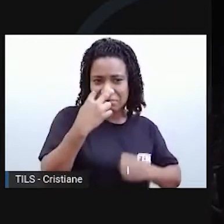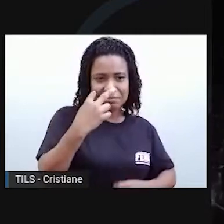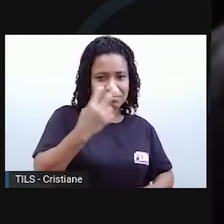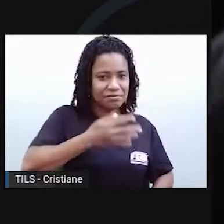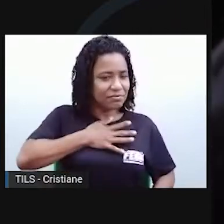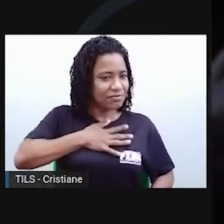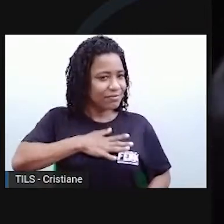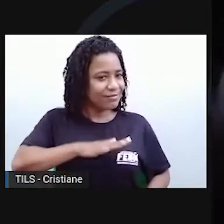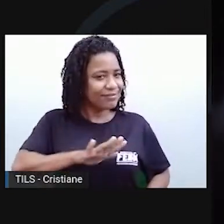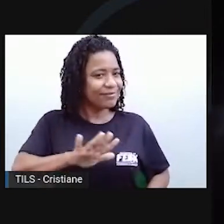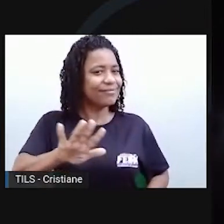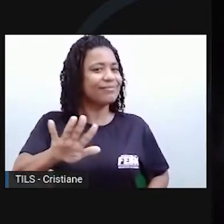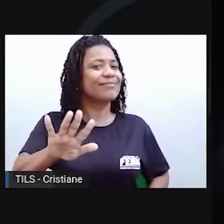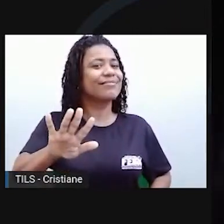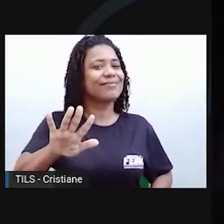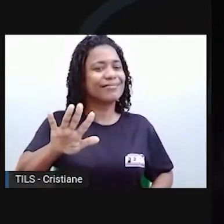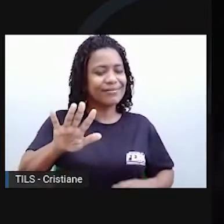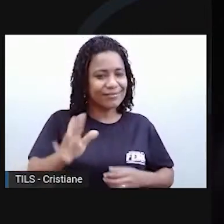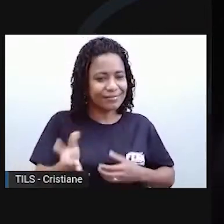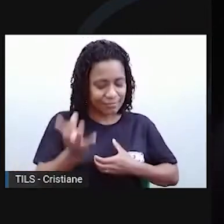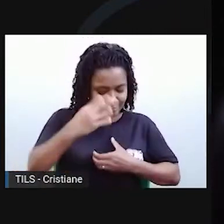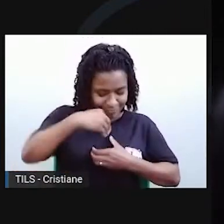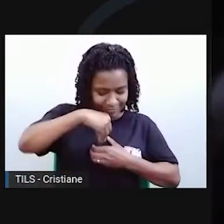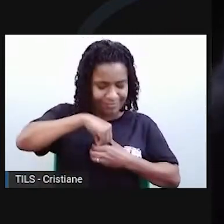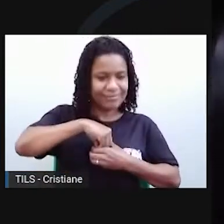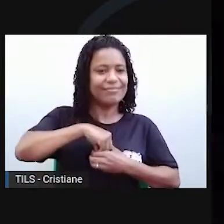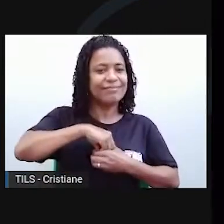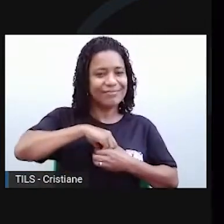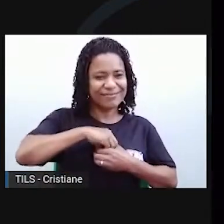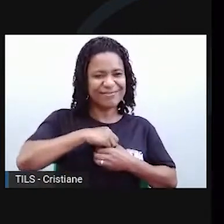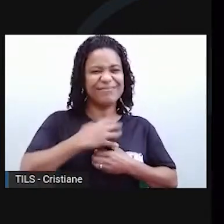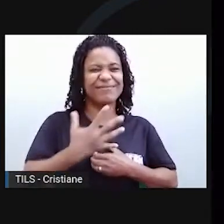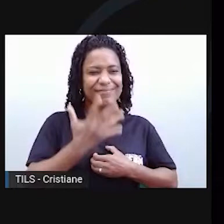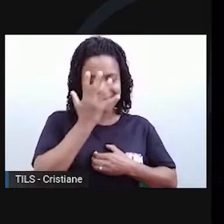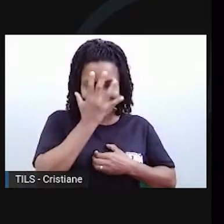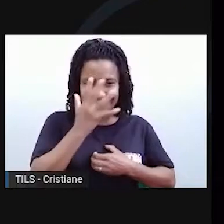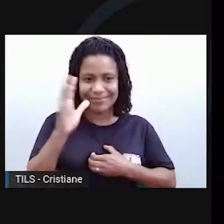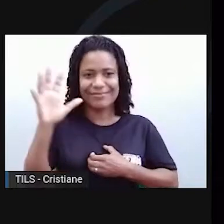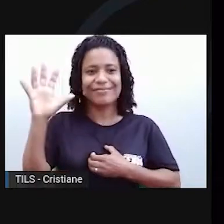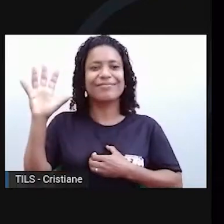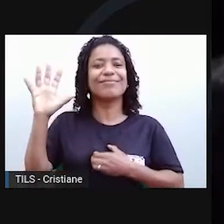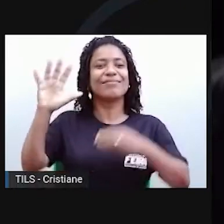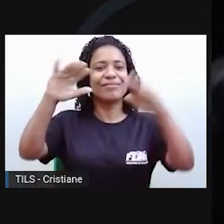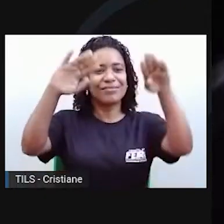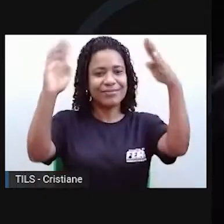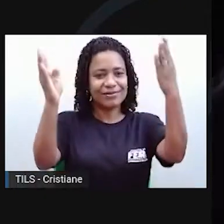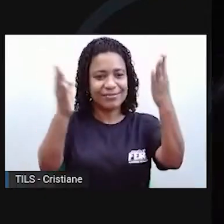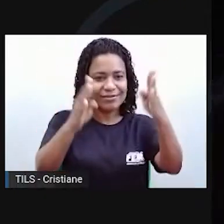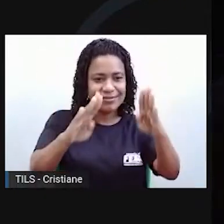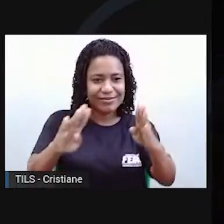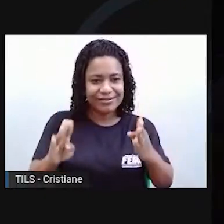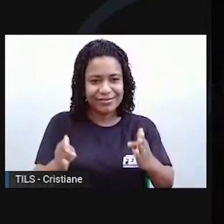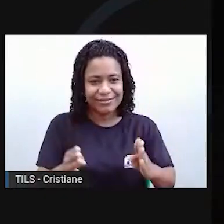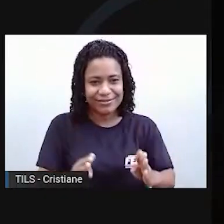convém, a gente tem que se enxergar além do que esse corpo.